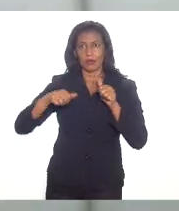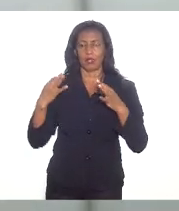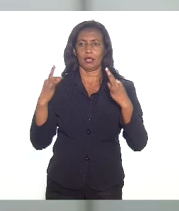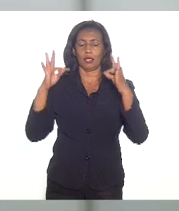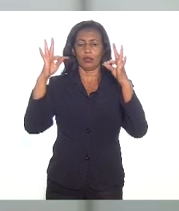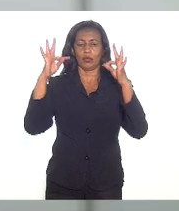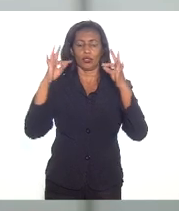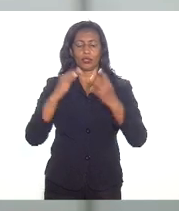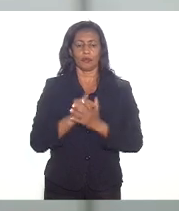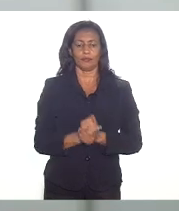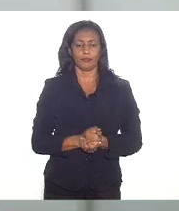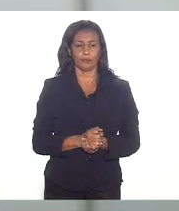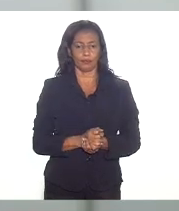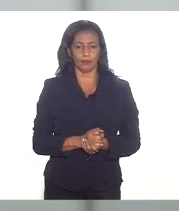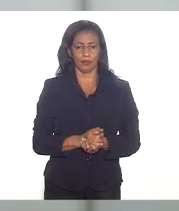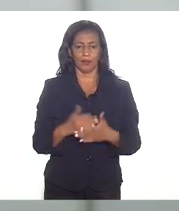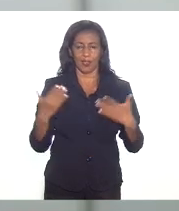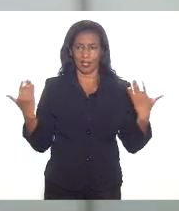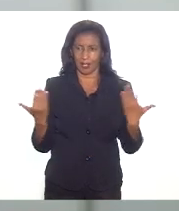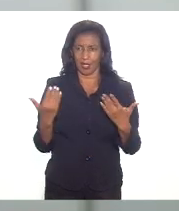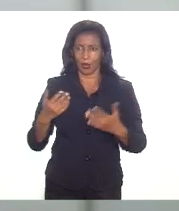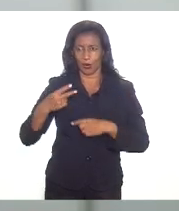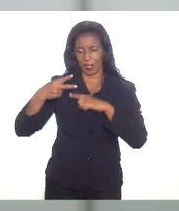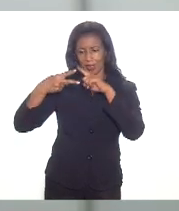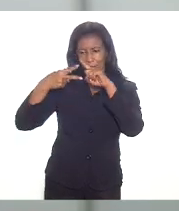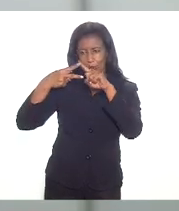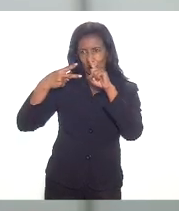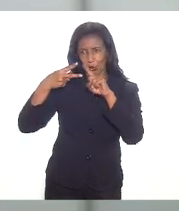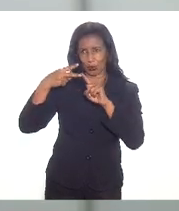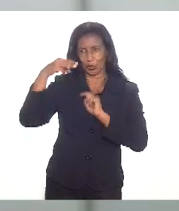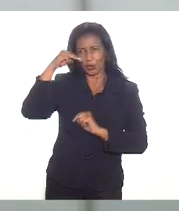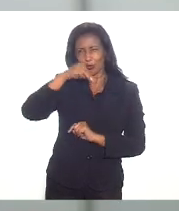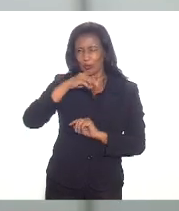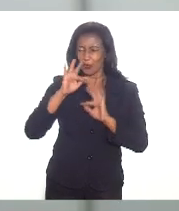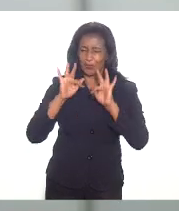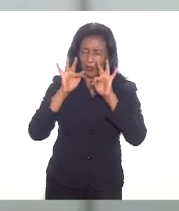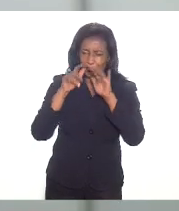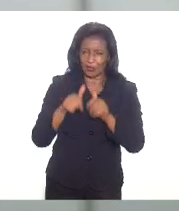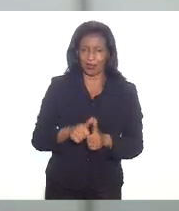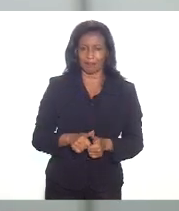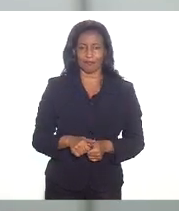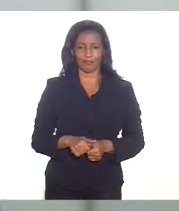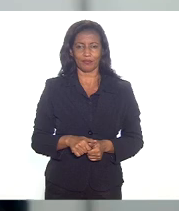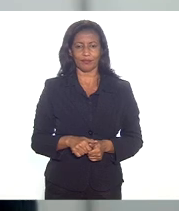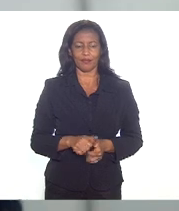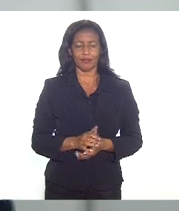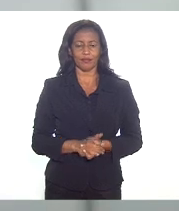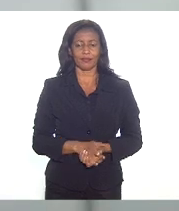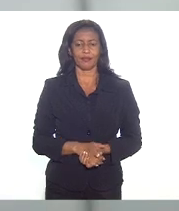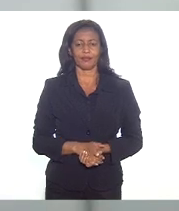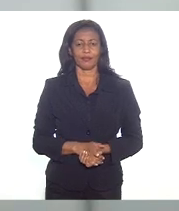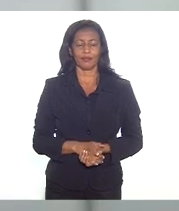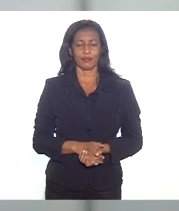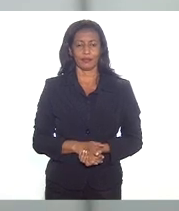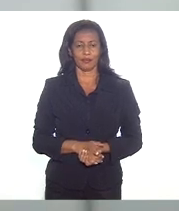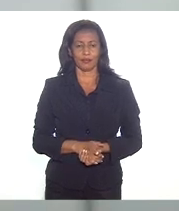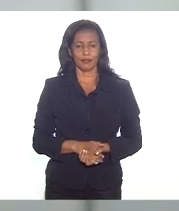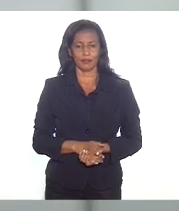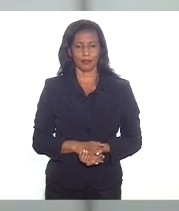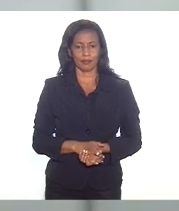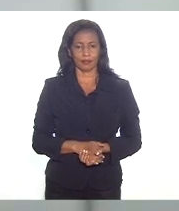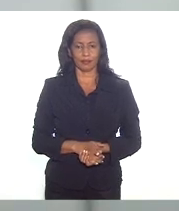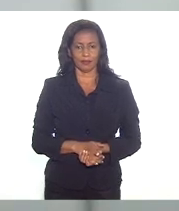Marozzi, lhe dar 2 minutos para suas considerações finais e eu concluir, por favor. Tá bom.